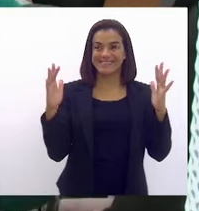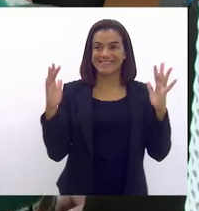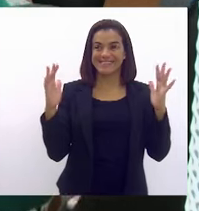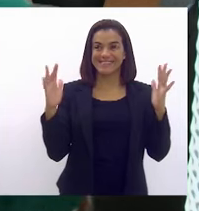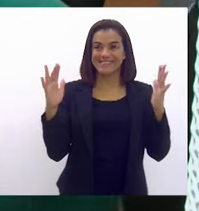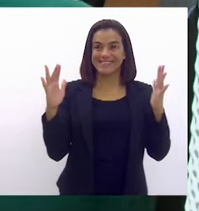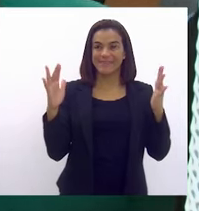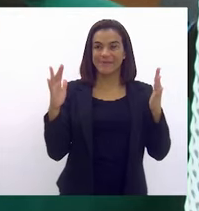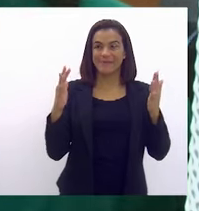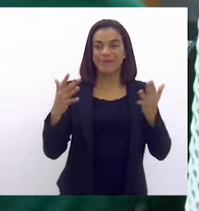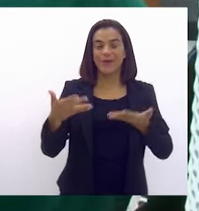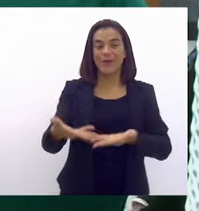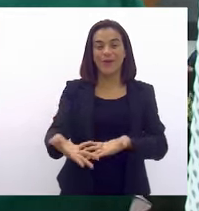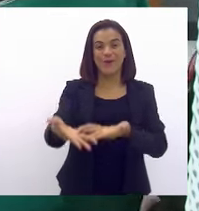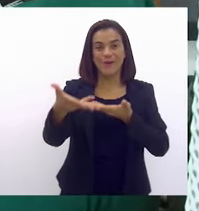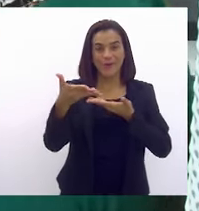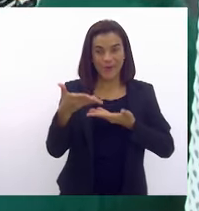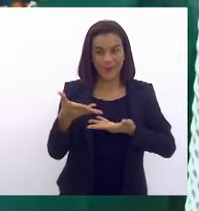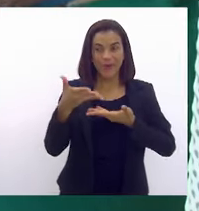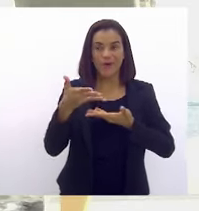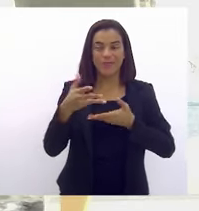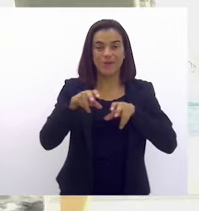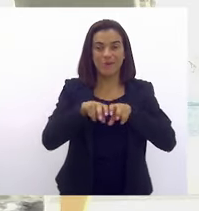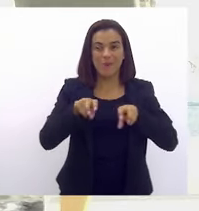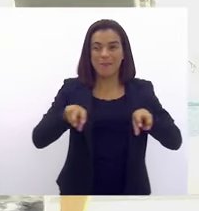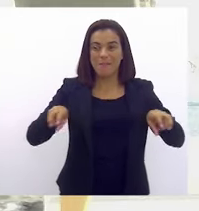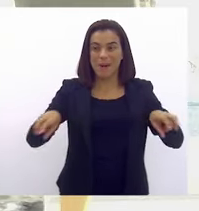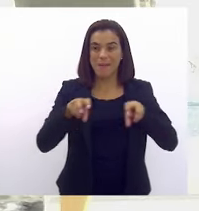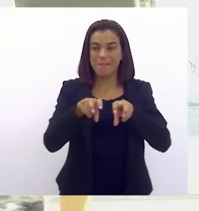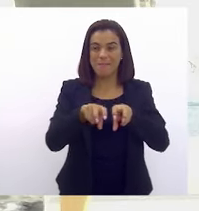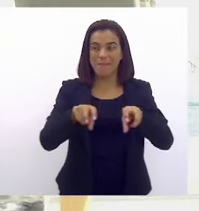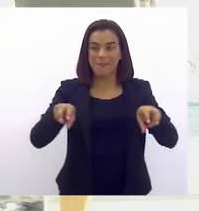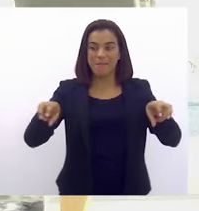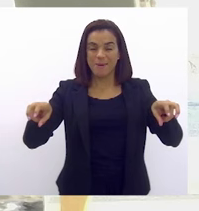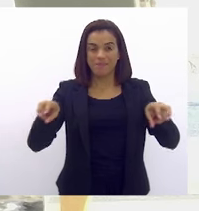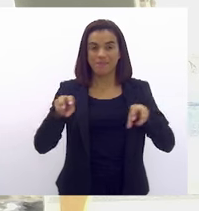E convido aqui para fazer parte da mesa os senhores,